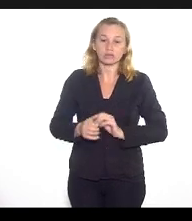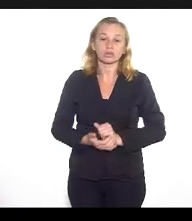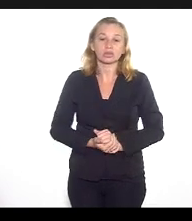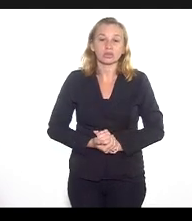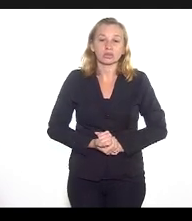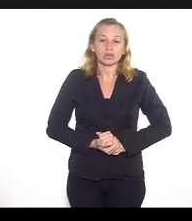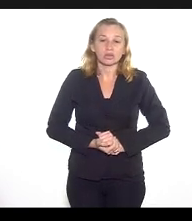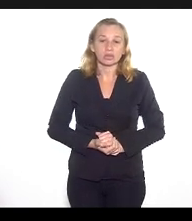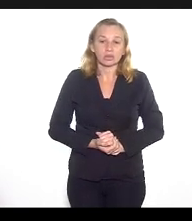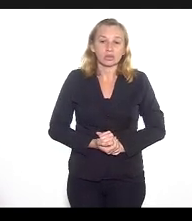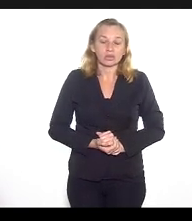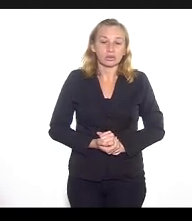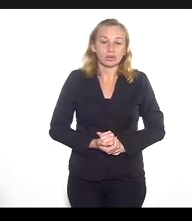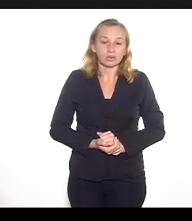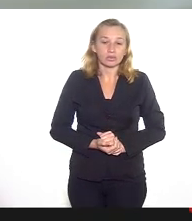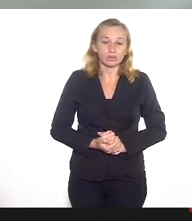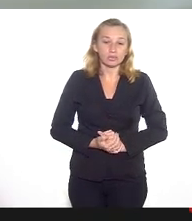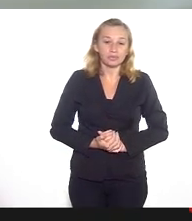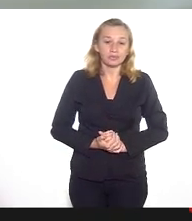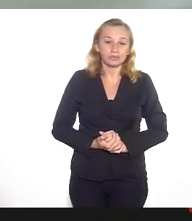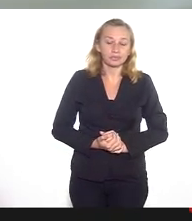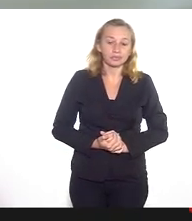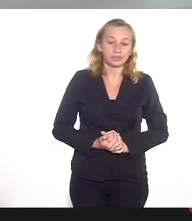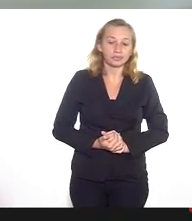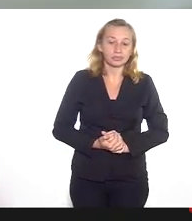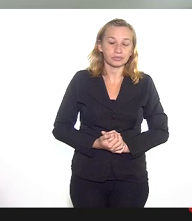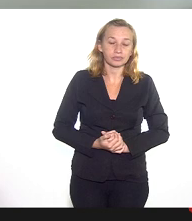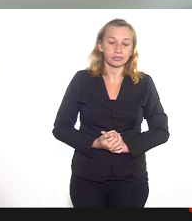solitariamente ou até mesmo